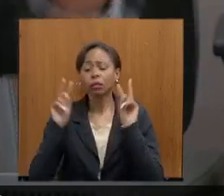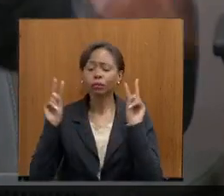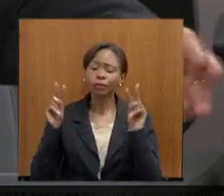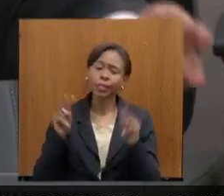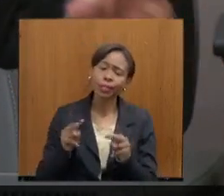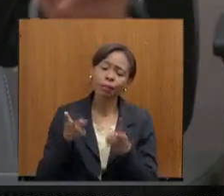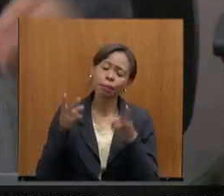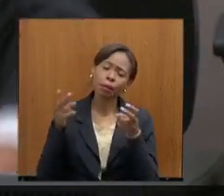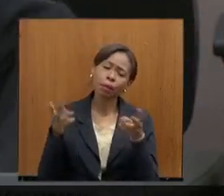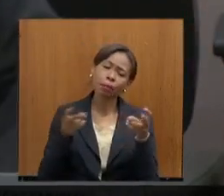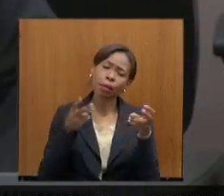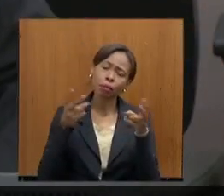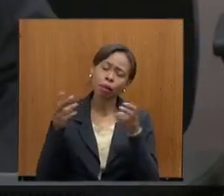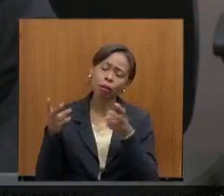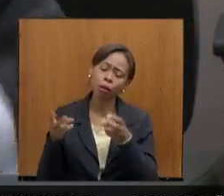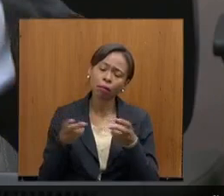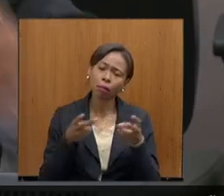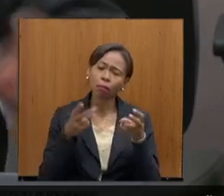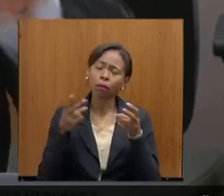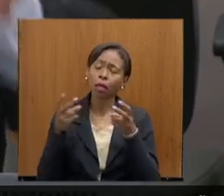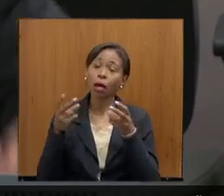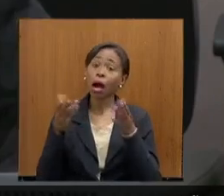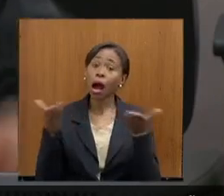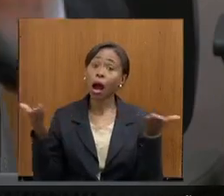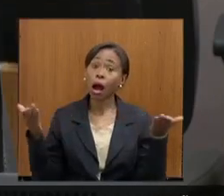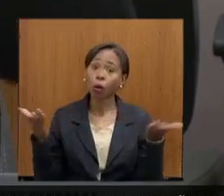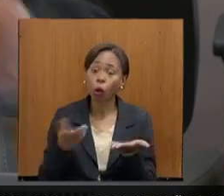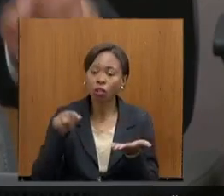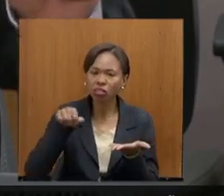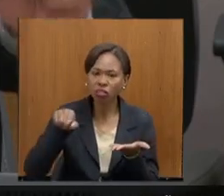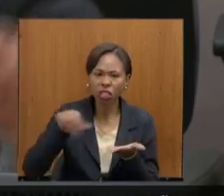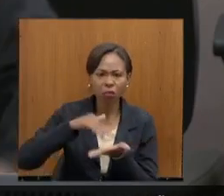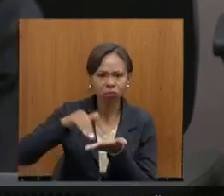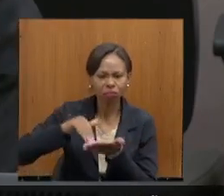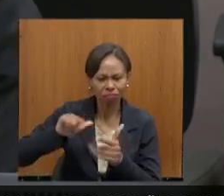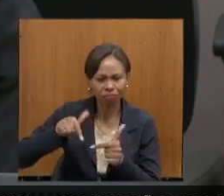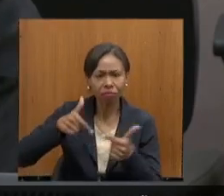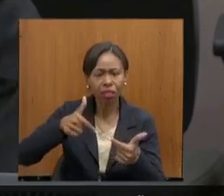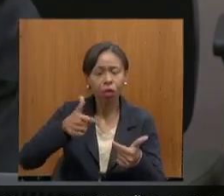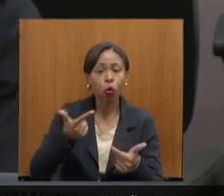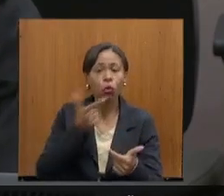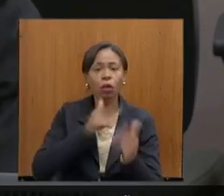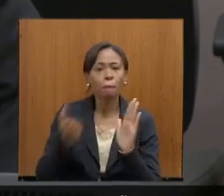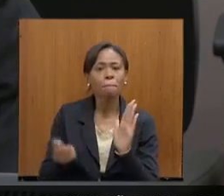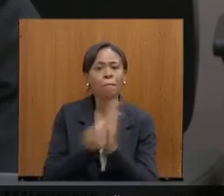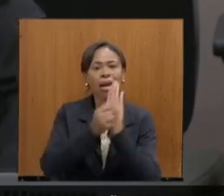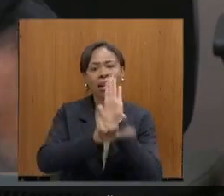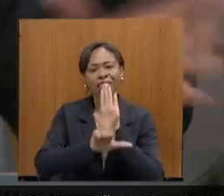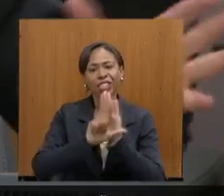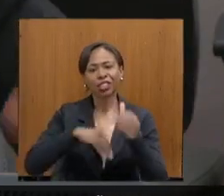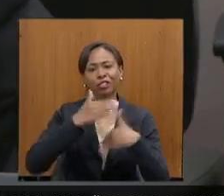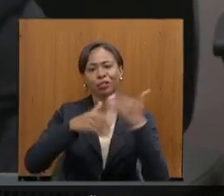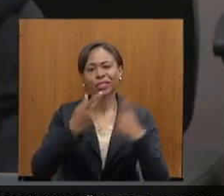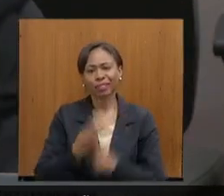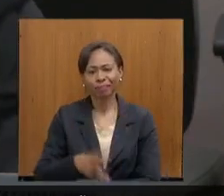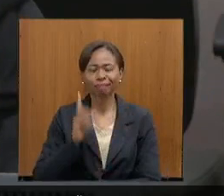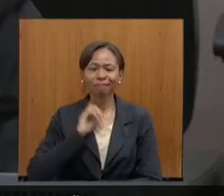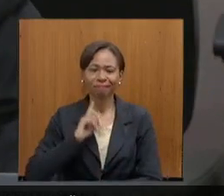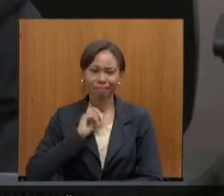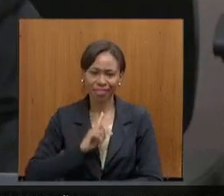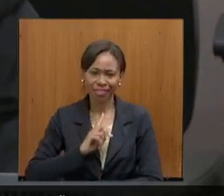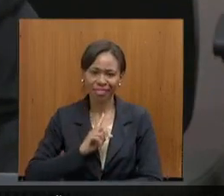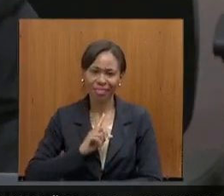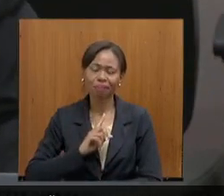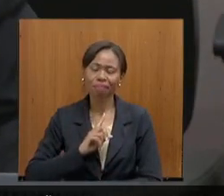iniciativa tornou-se realidade hoje que Sem dúvida alguma é um Marco desenvolvimento do Estado e fica aqui